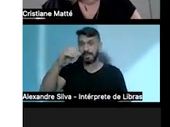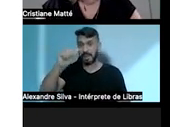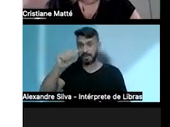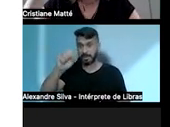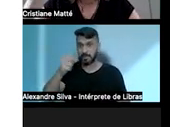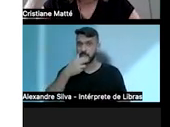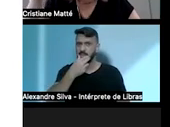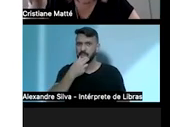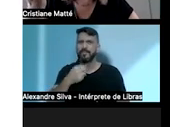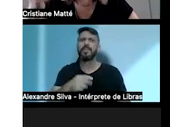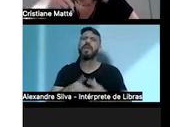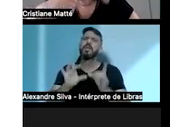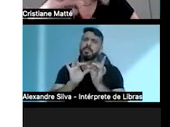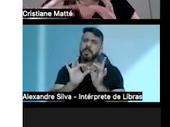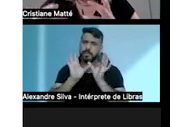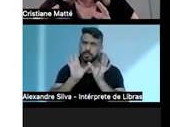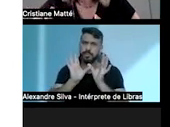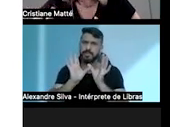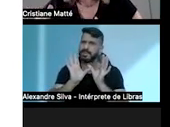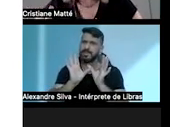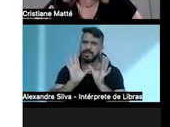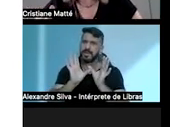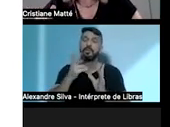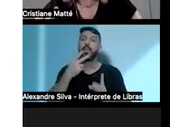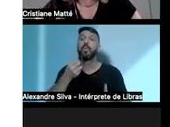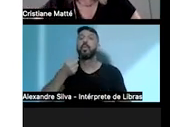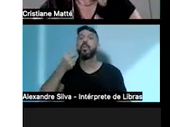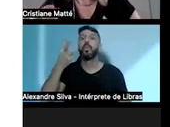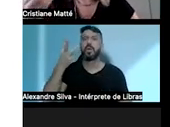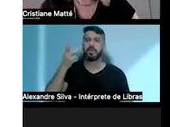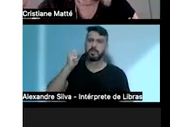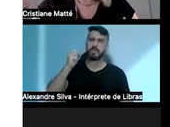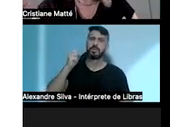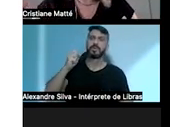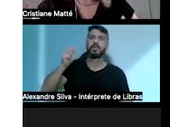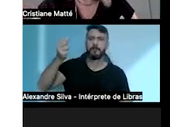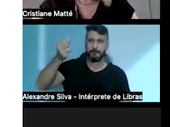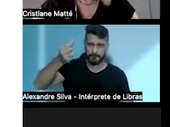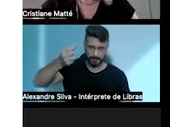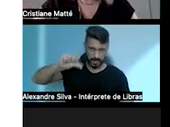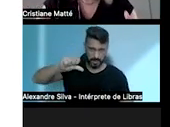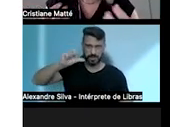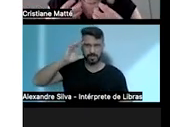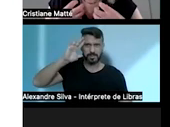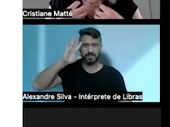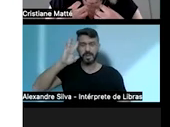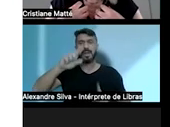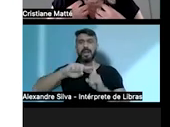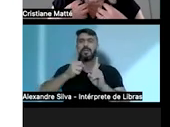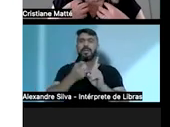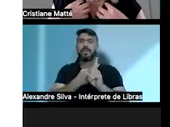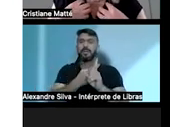eles permitiram, mas eles não disseram quanto que se podia utilizar. E é pior se a gente for pensar, porque aí a gestante, ela fica